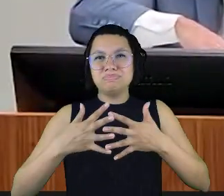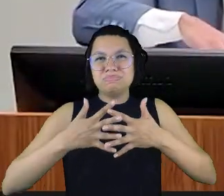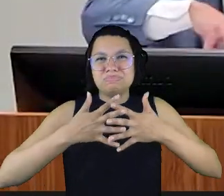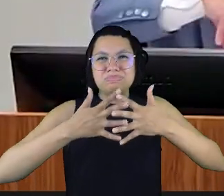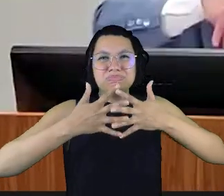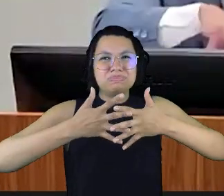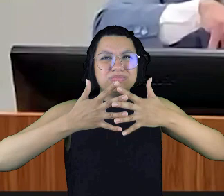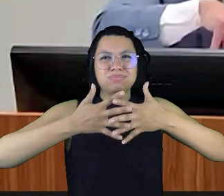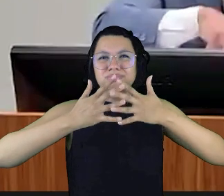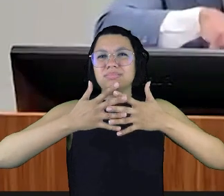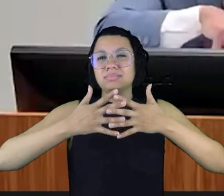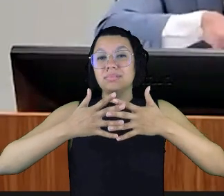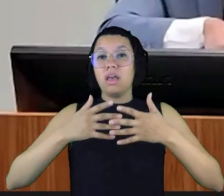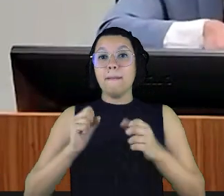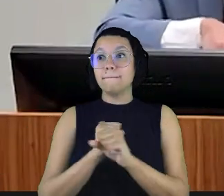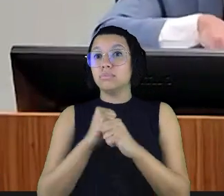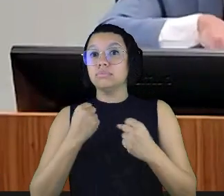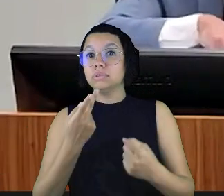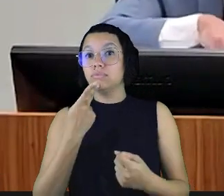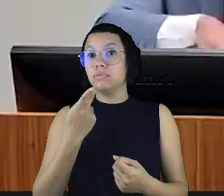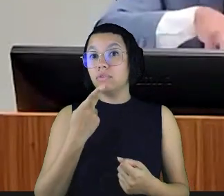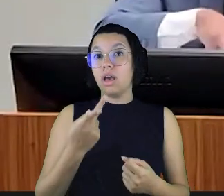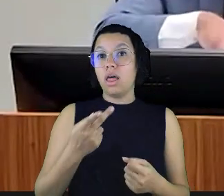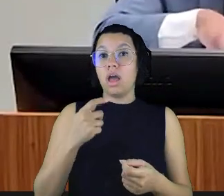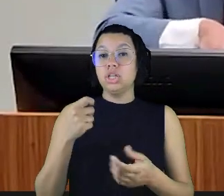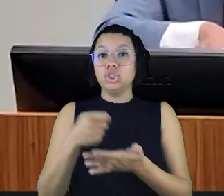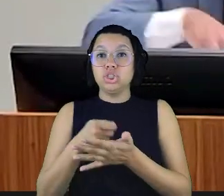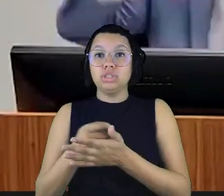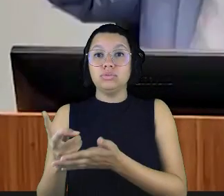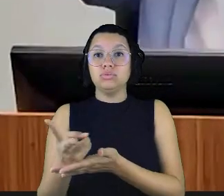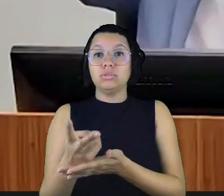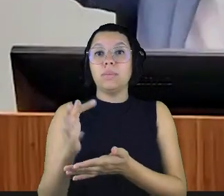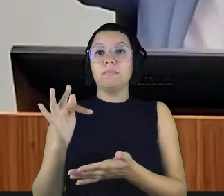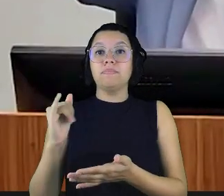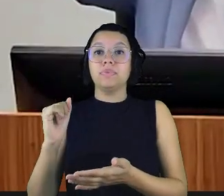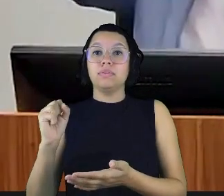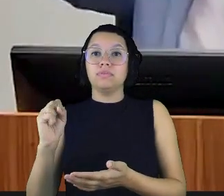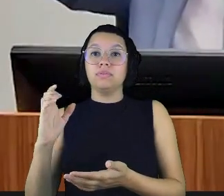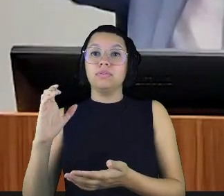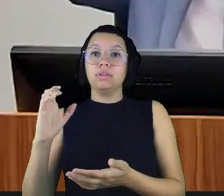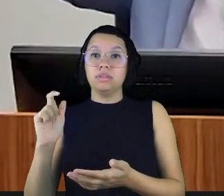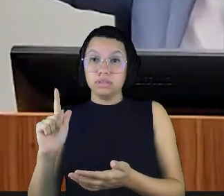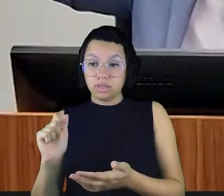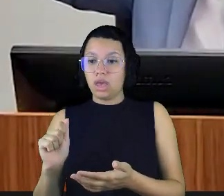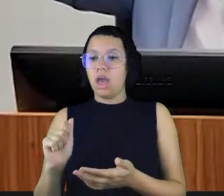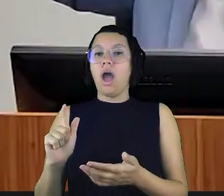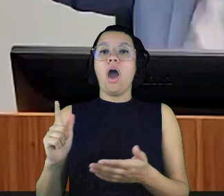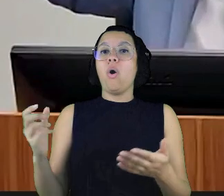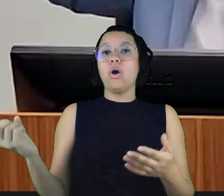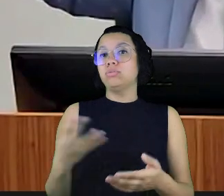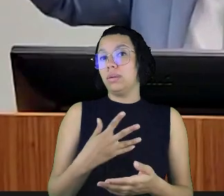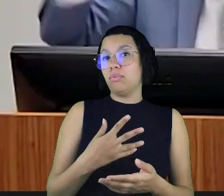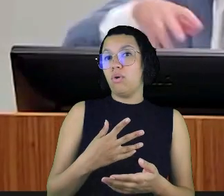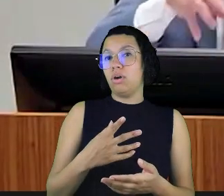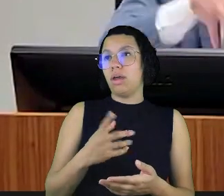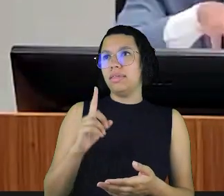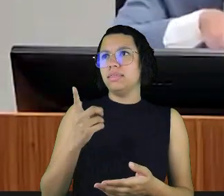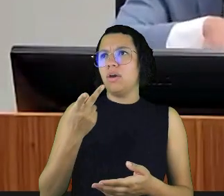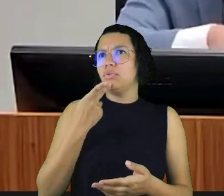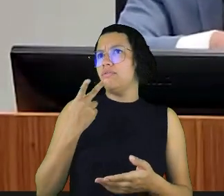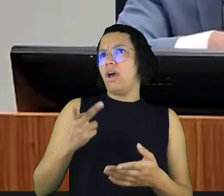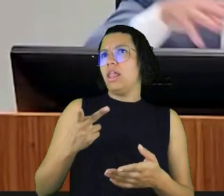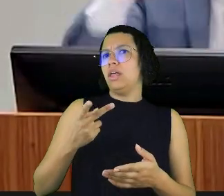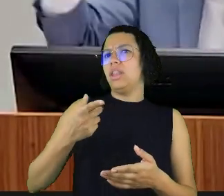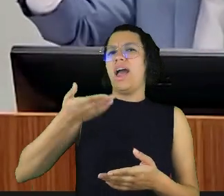execução fiscal contemporânea, não a execução fiscal lá do Araquém de Assis, década de 70, 80. A